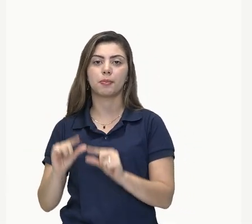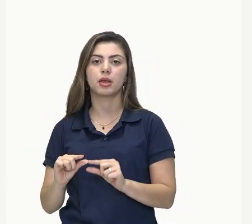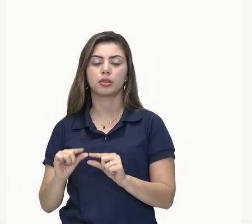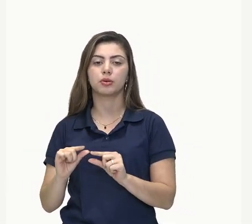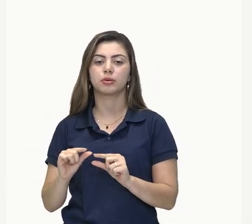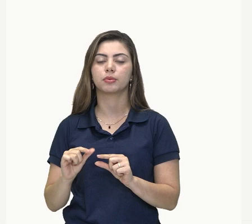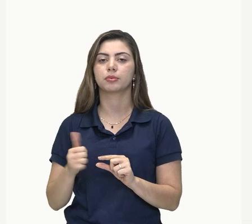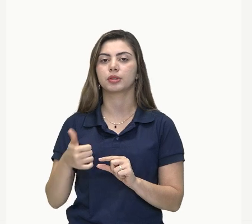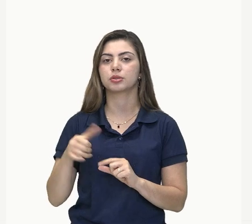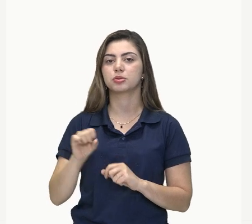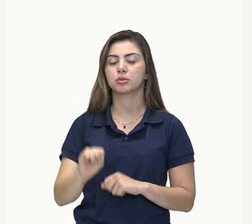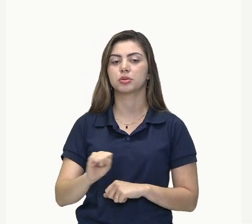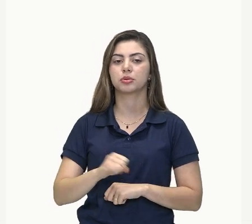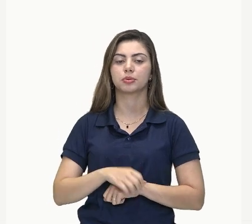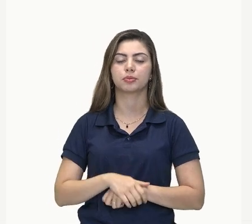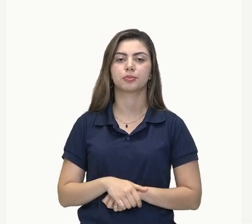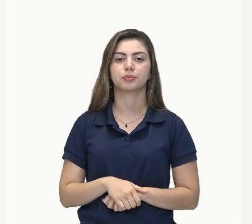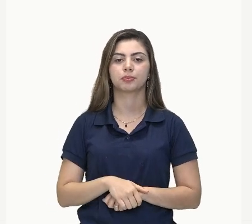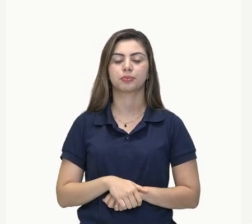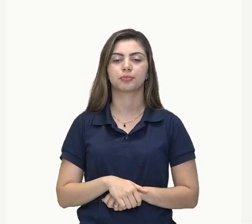tá?